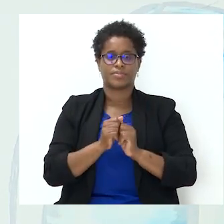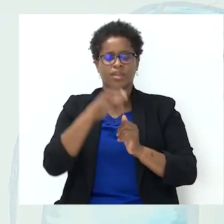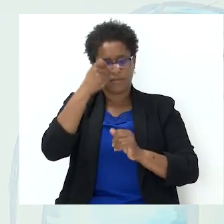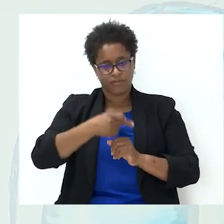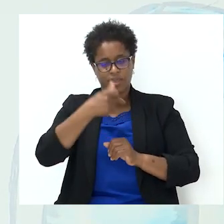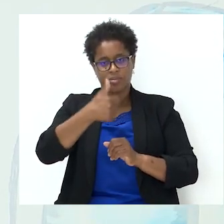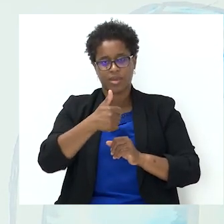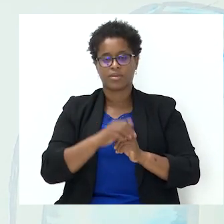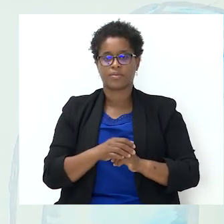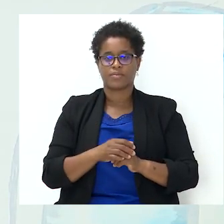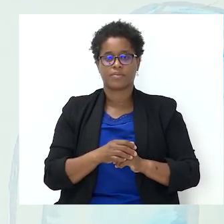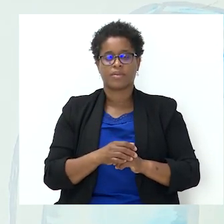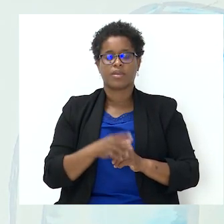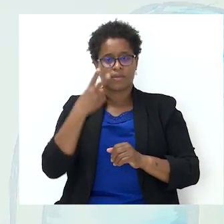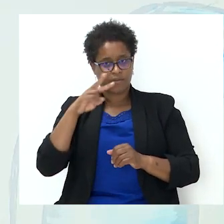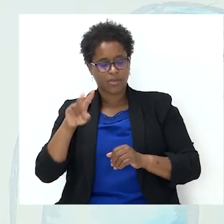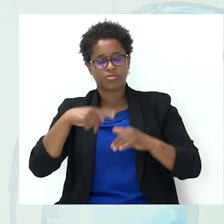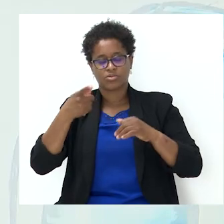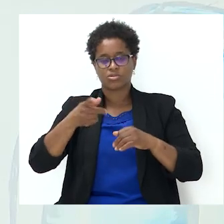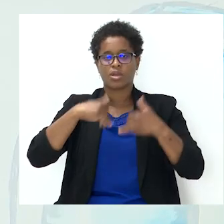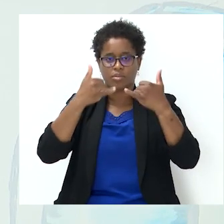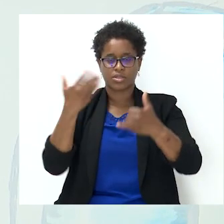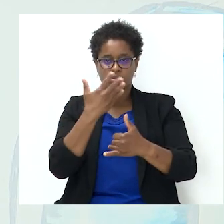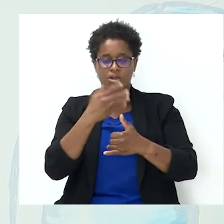fiquem bem. Vemo-nos na próxima